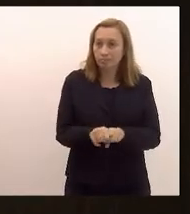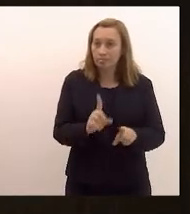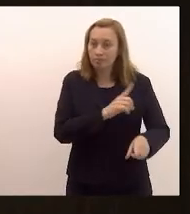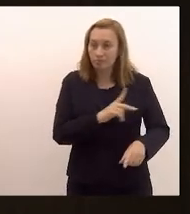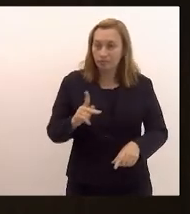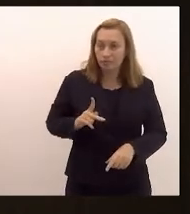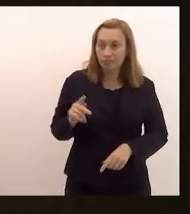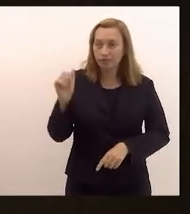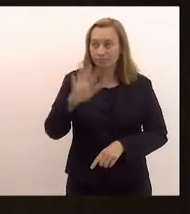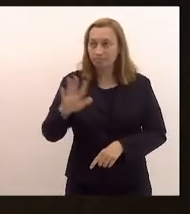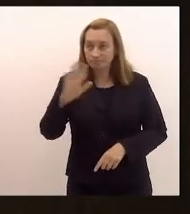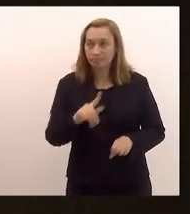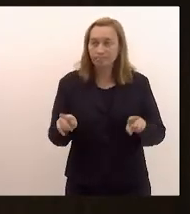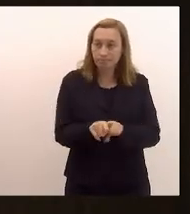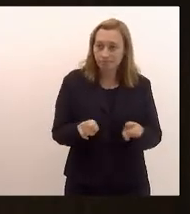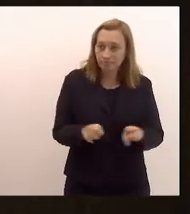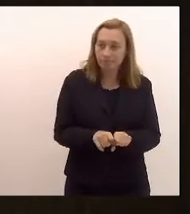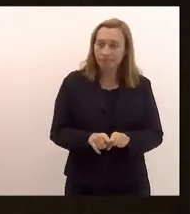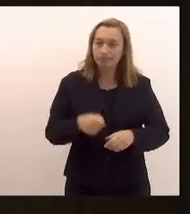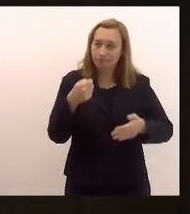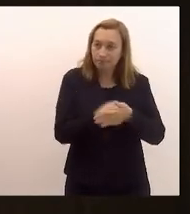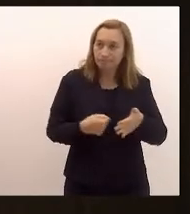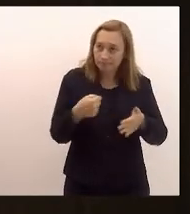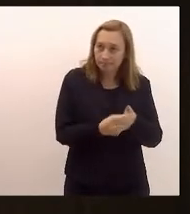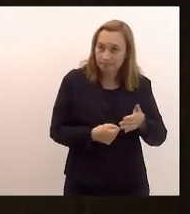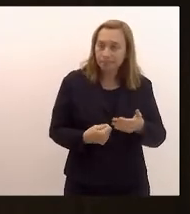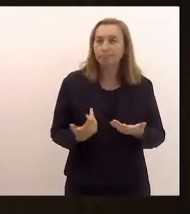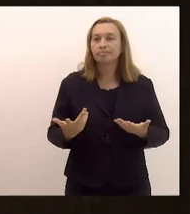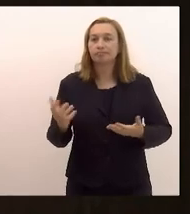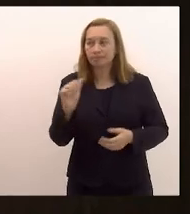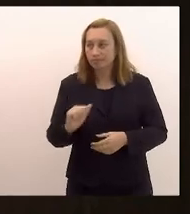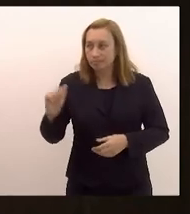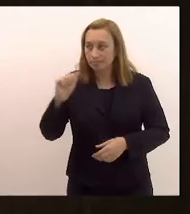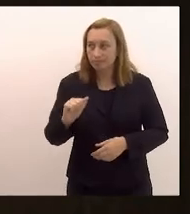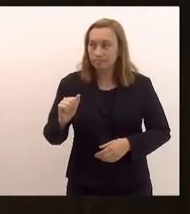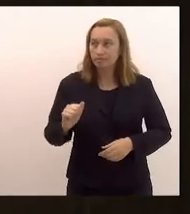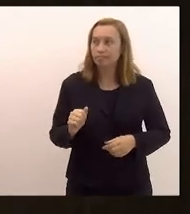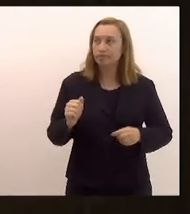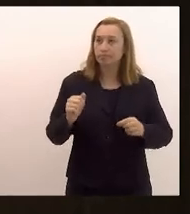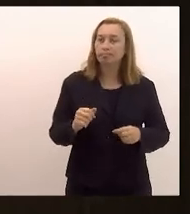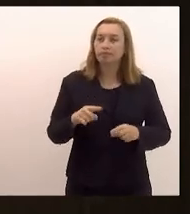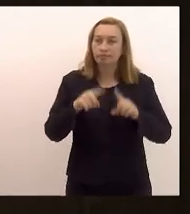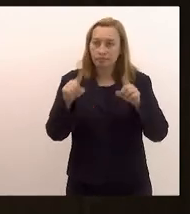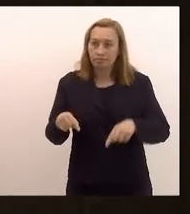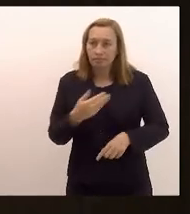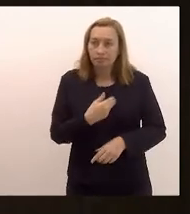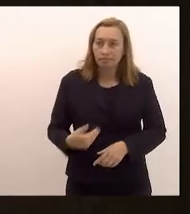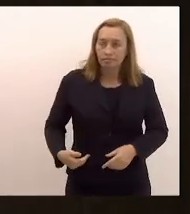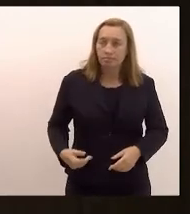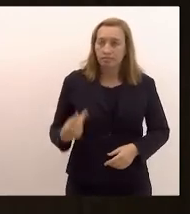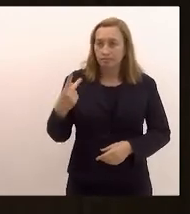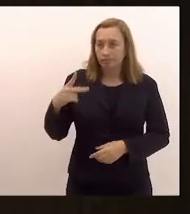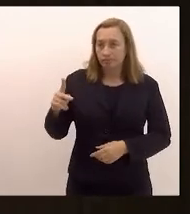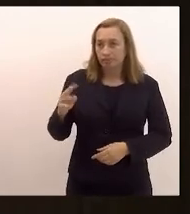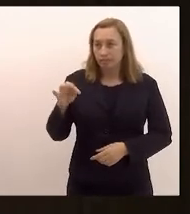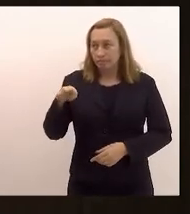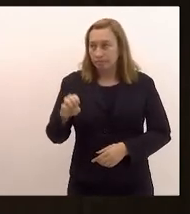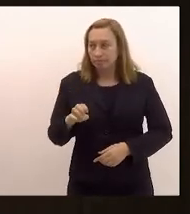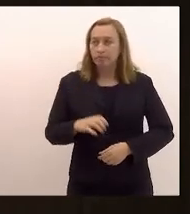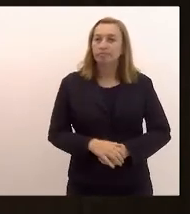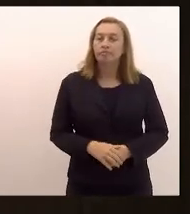defensor-geral mas é fruto da luta de servidores e da Associação dos Servidores foi lá no gabinete vossa excelência' foi